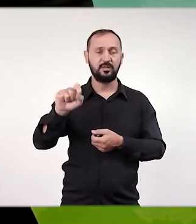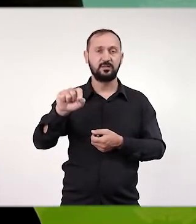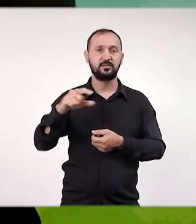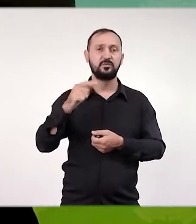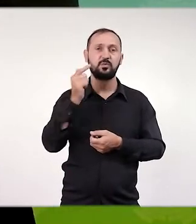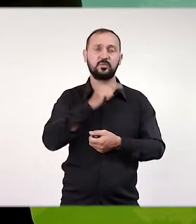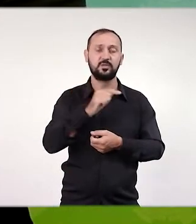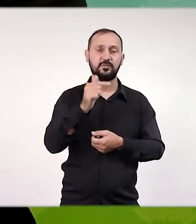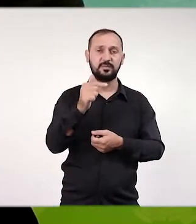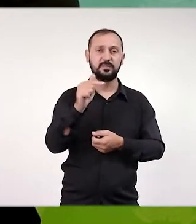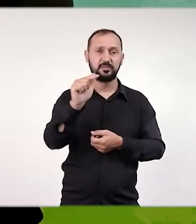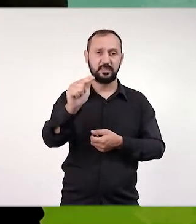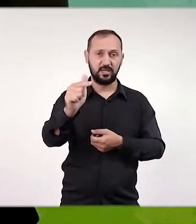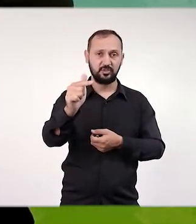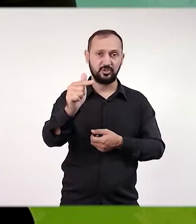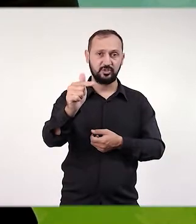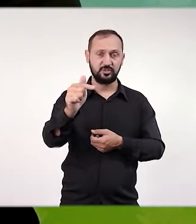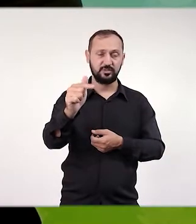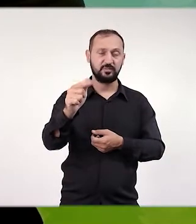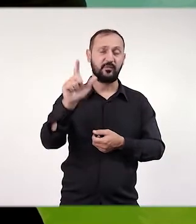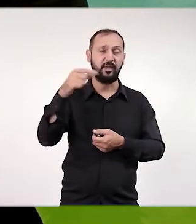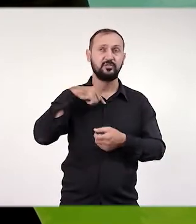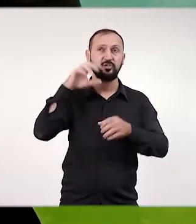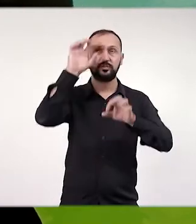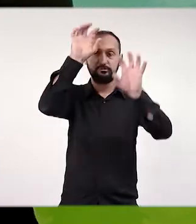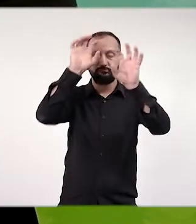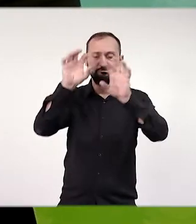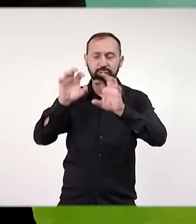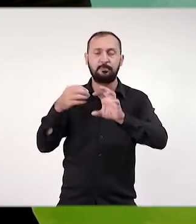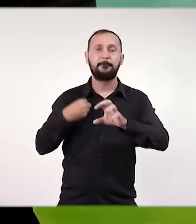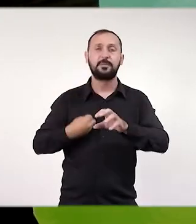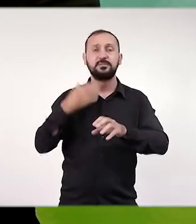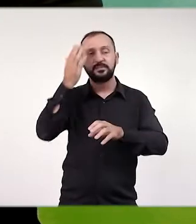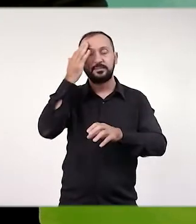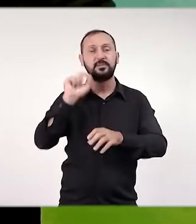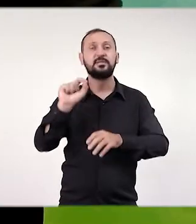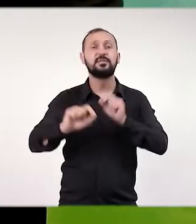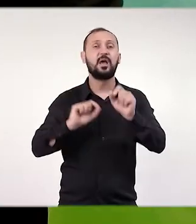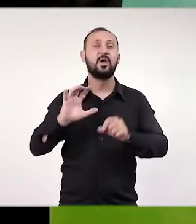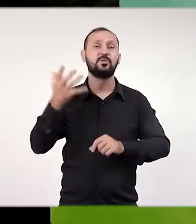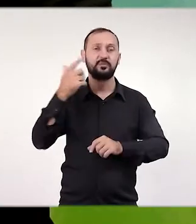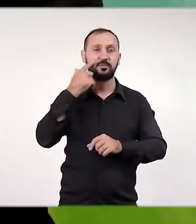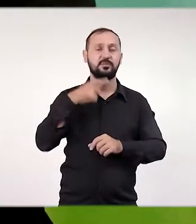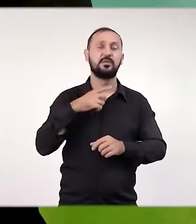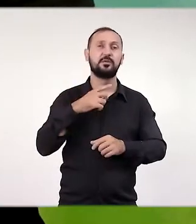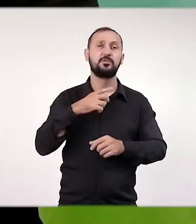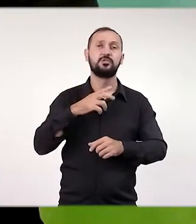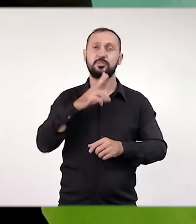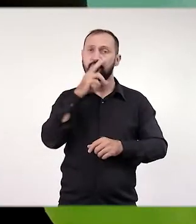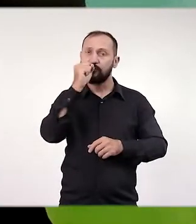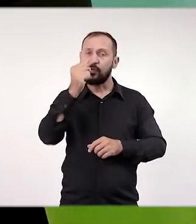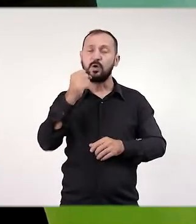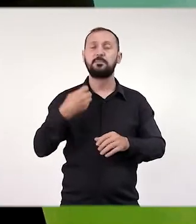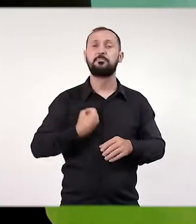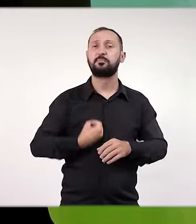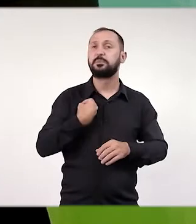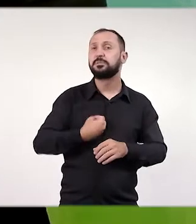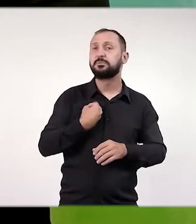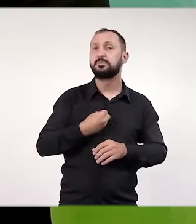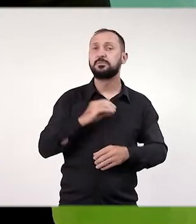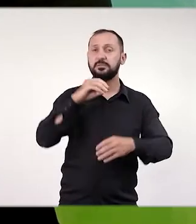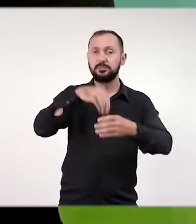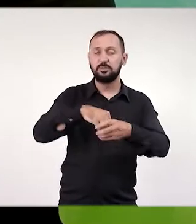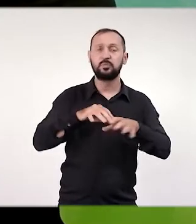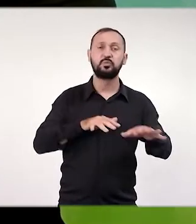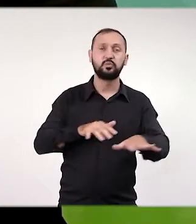faz com que a gente chegue nas 27 unidades da federação, nos 27 estados, sabendo o que está acontecendo e tendo uma voz ativa e